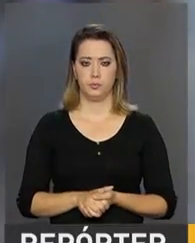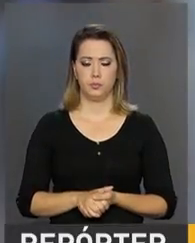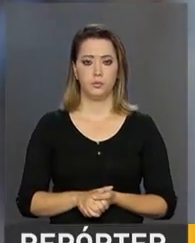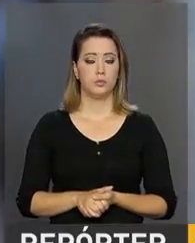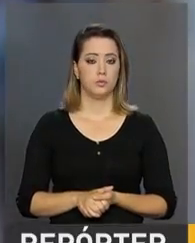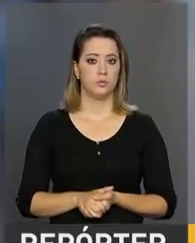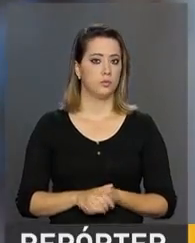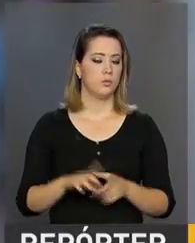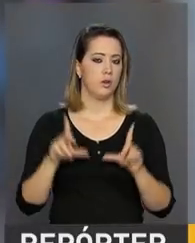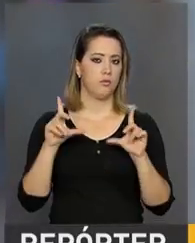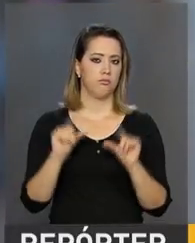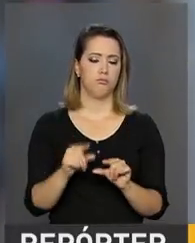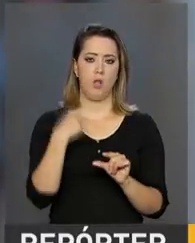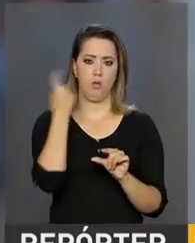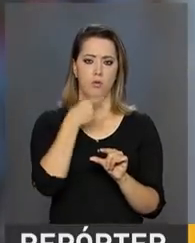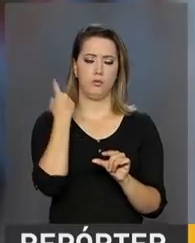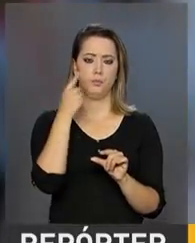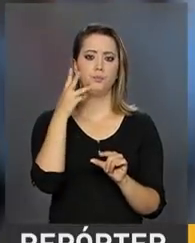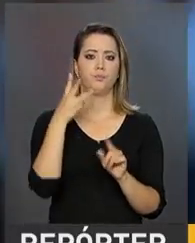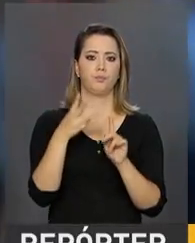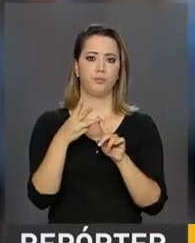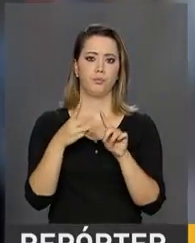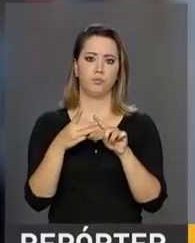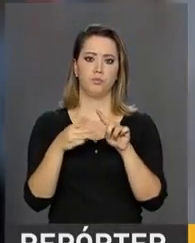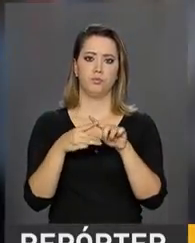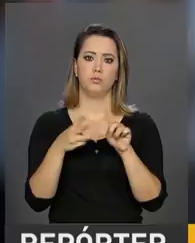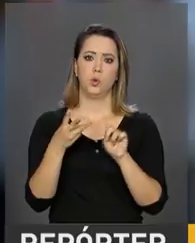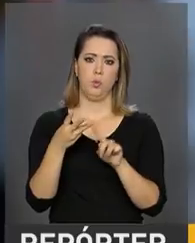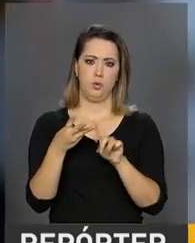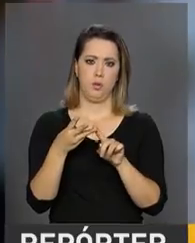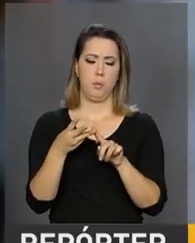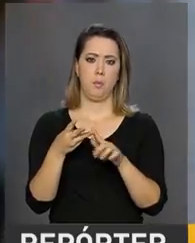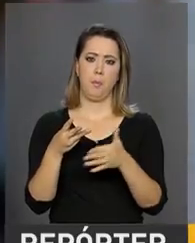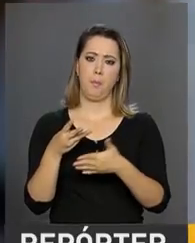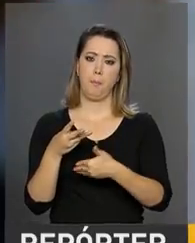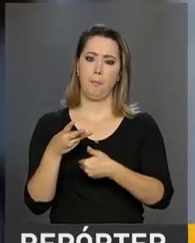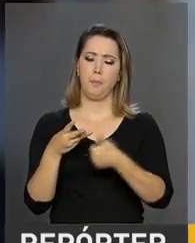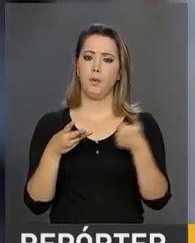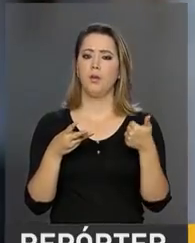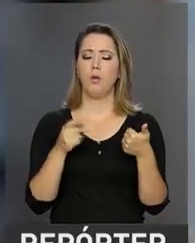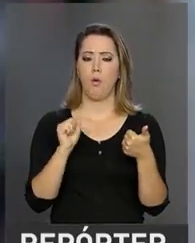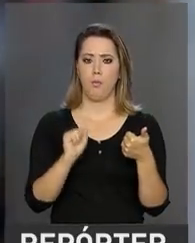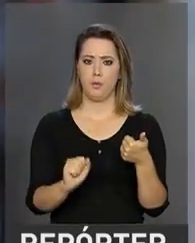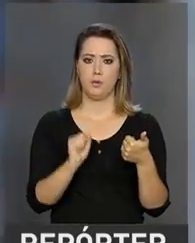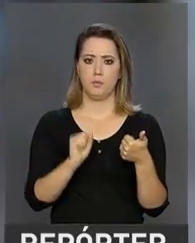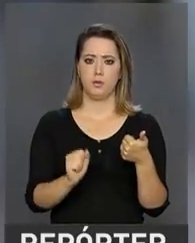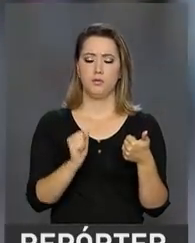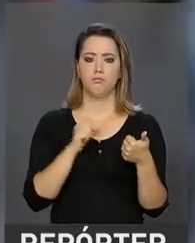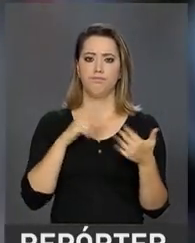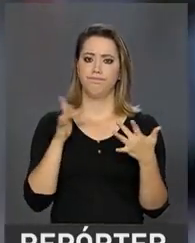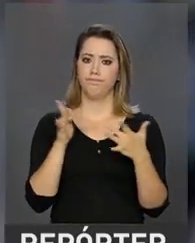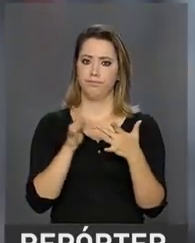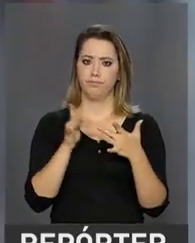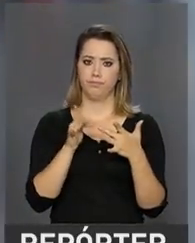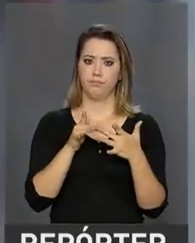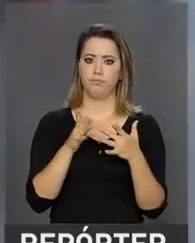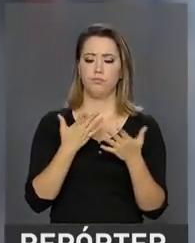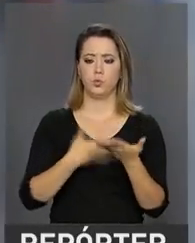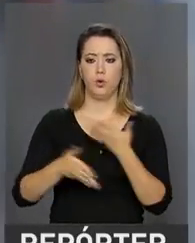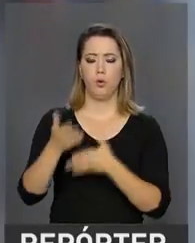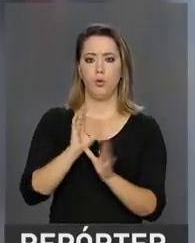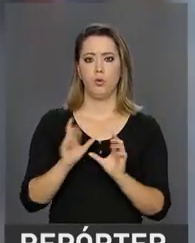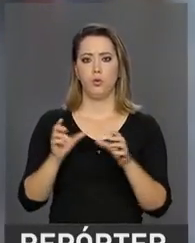jornada é dentre as três medidas aquela que eu vejo com maior possibilidade de aceitação entre os